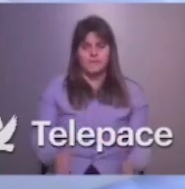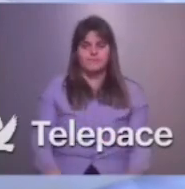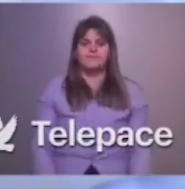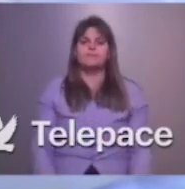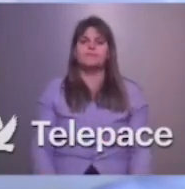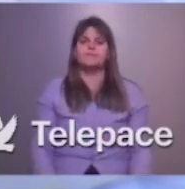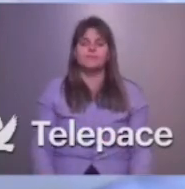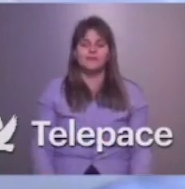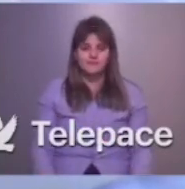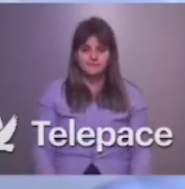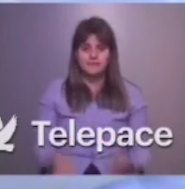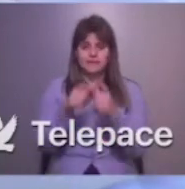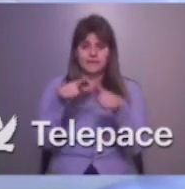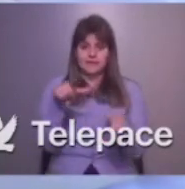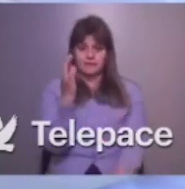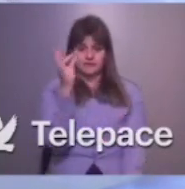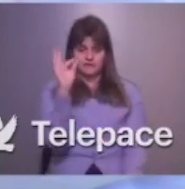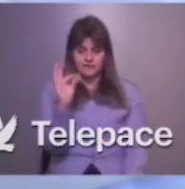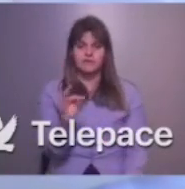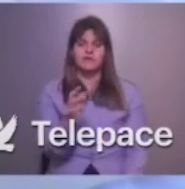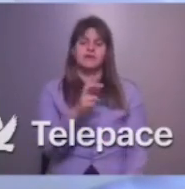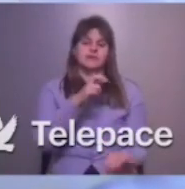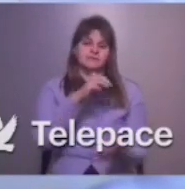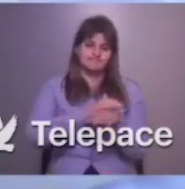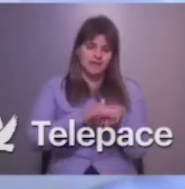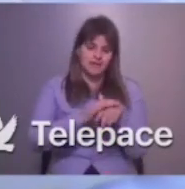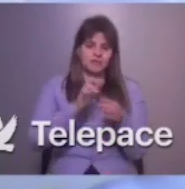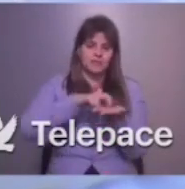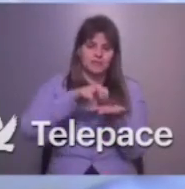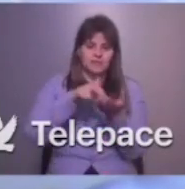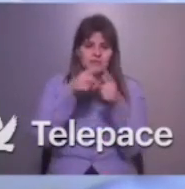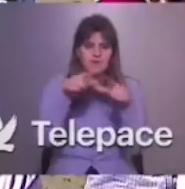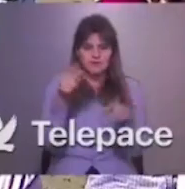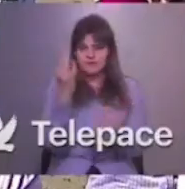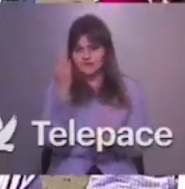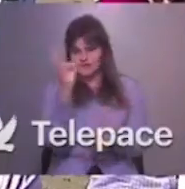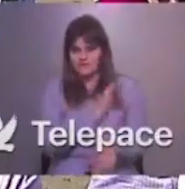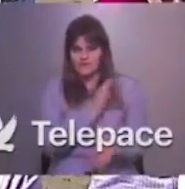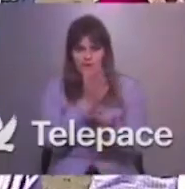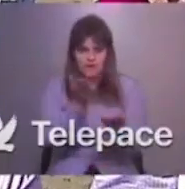Cher Pilgrin de langue française, le Seigneur soit avec